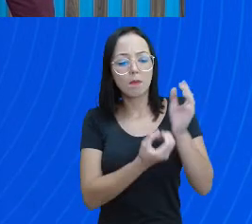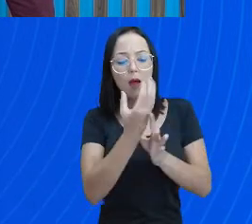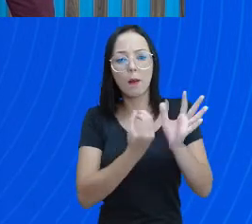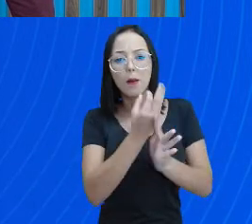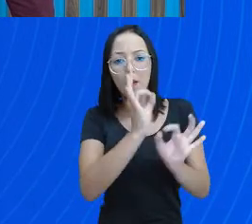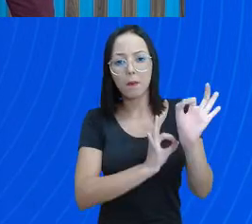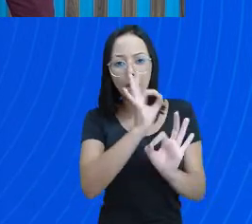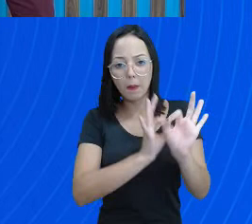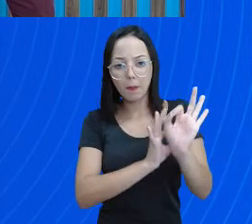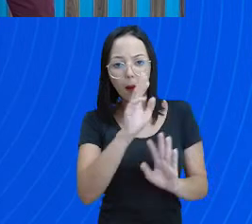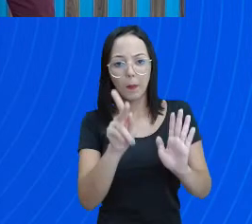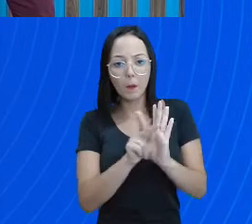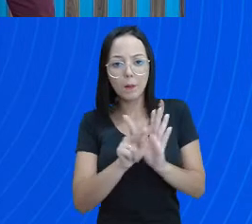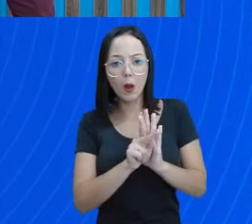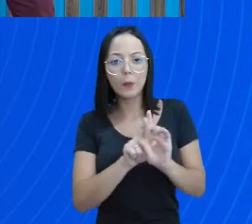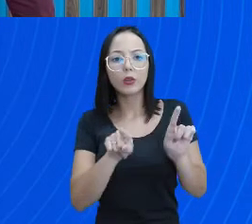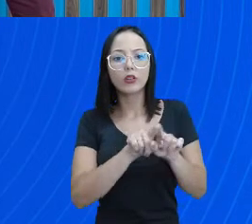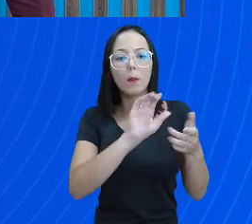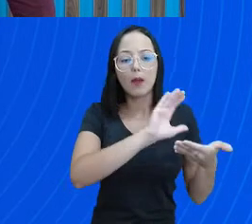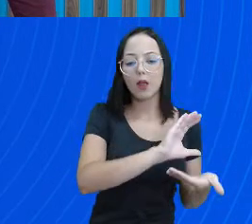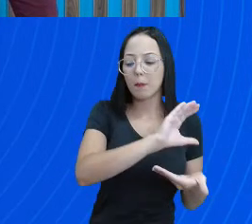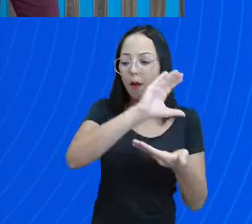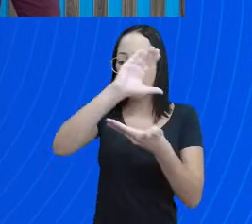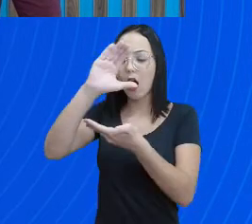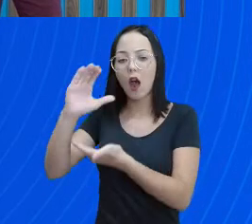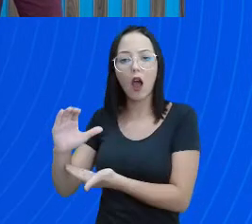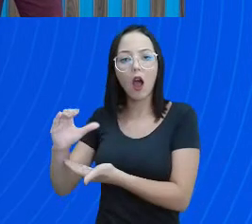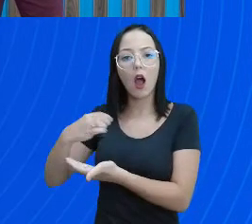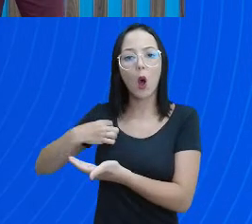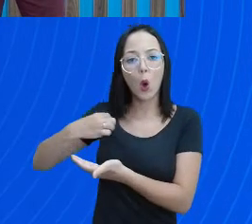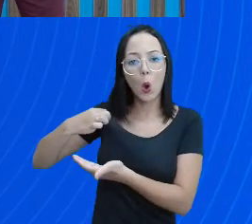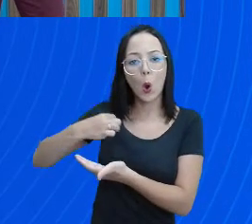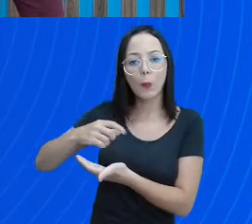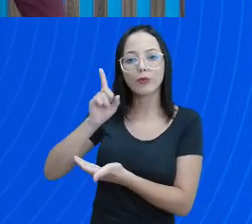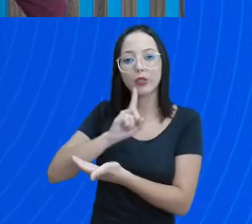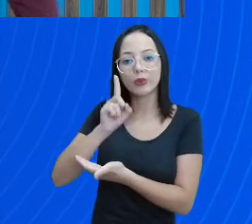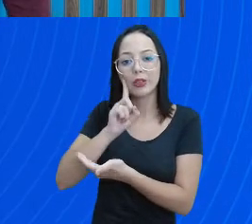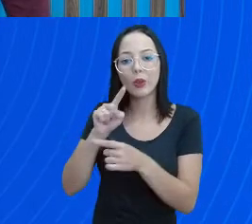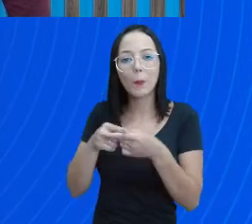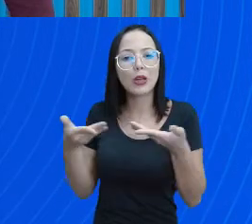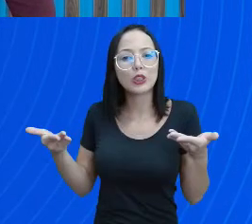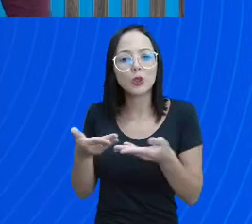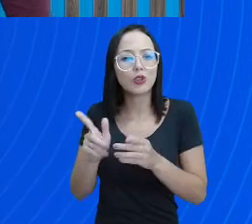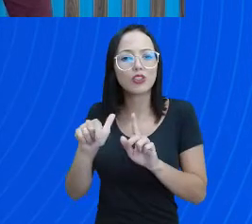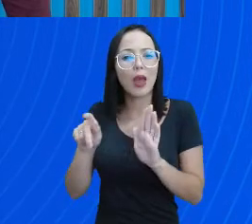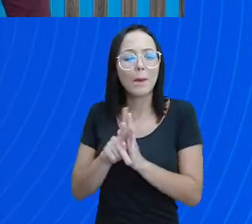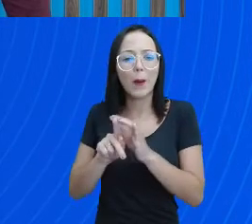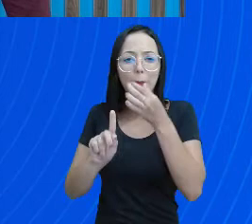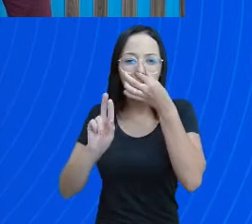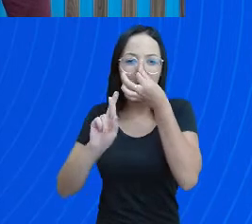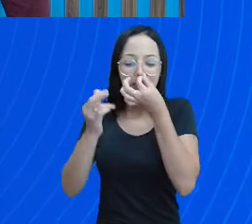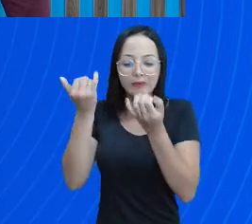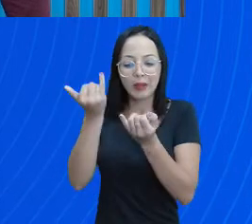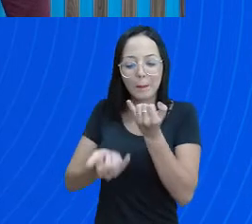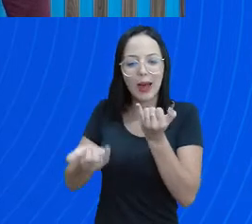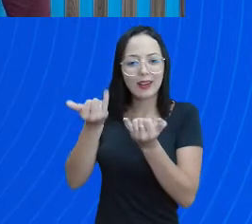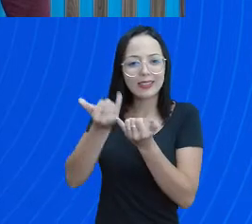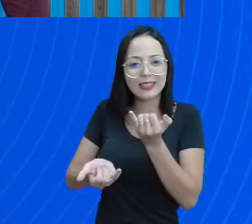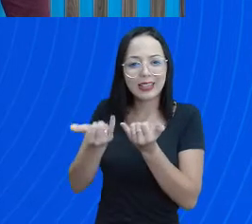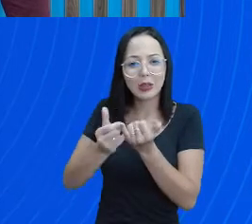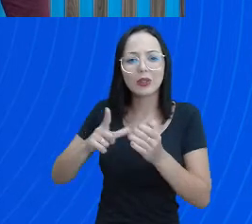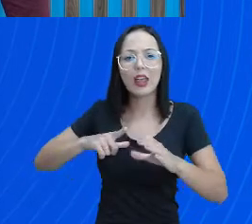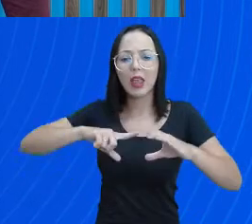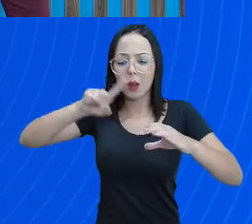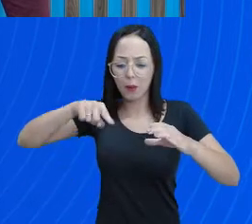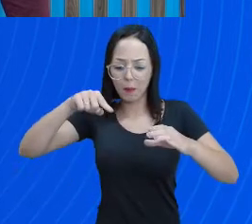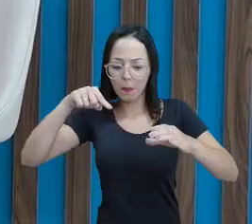de tear esse algodão e devolvia tecido para os Estados Unidos. Hoje parece que no Brasil a gente faz alguma coisa parecida, parece que a gente tem um tal de petróleo